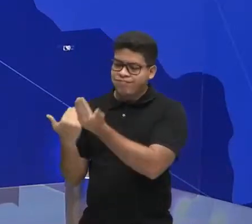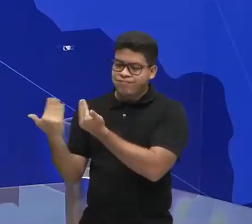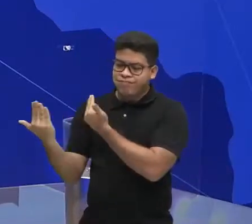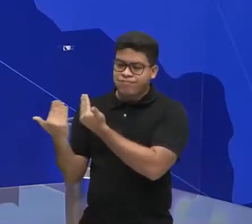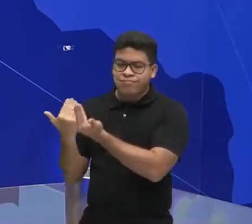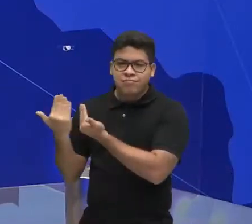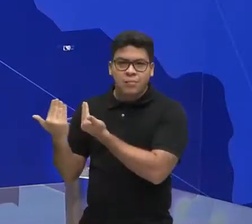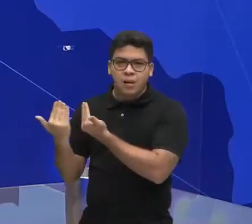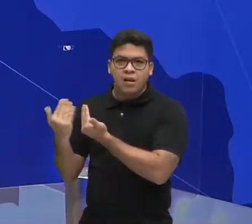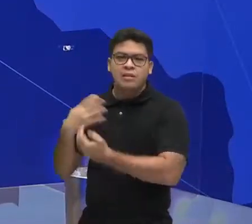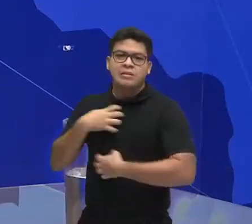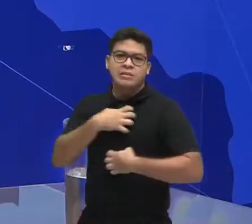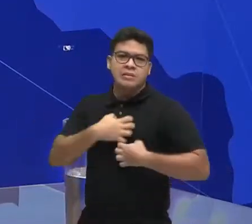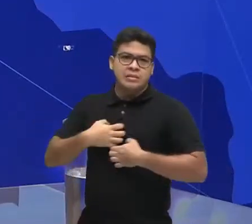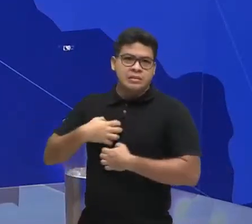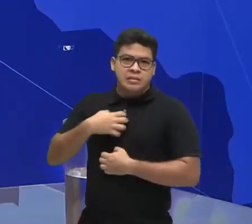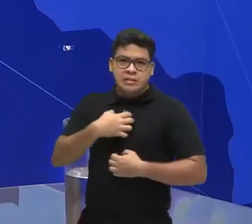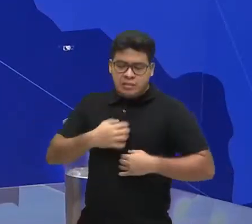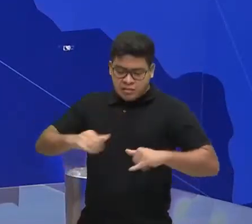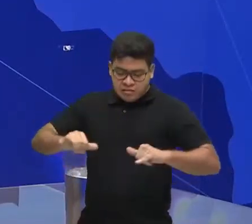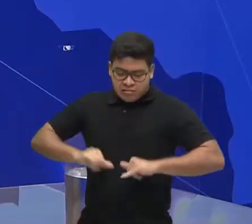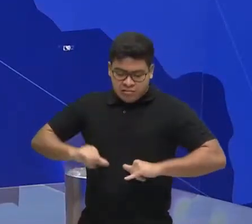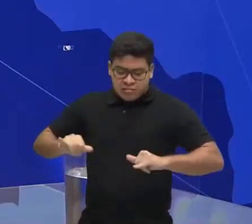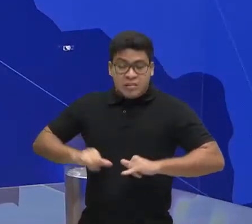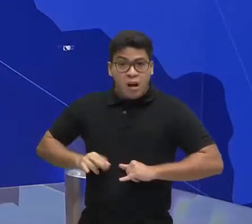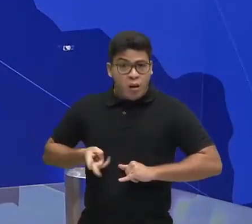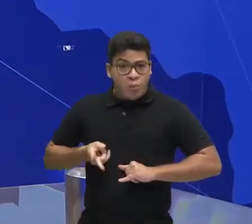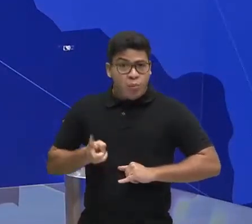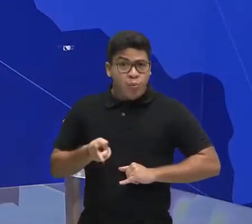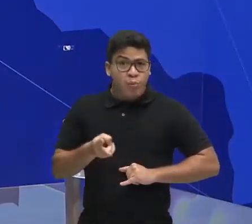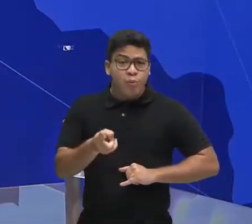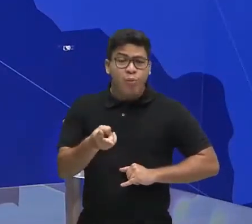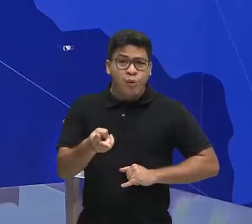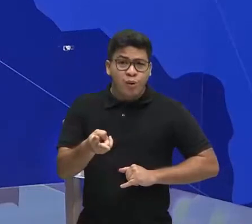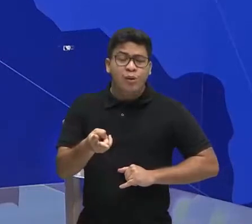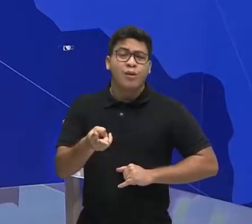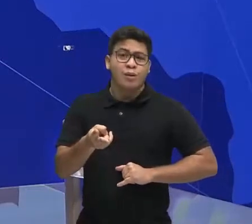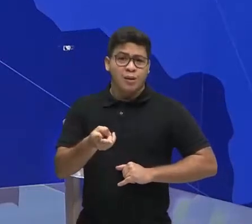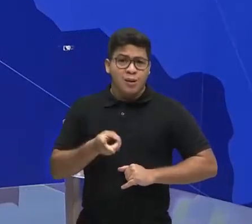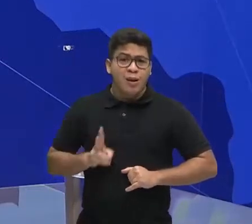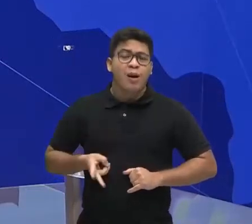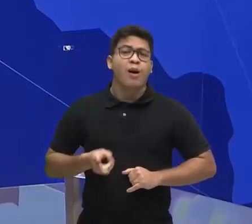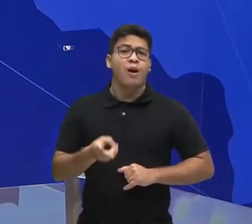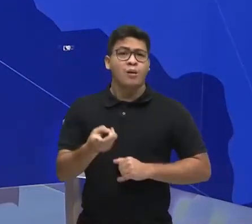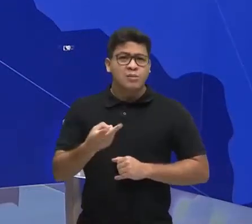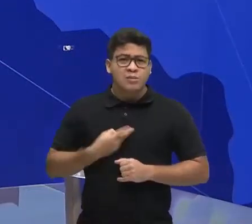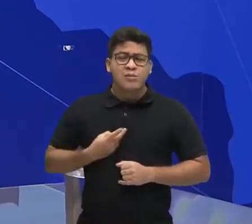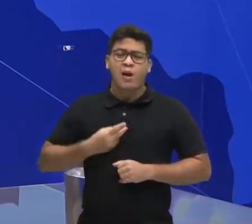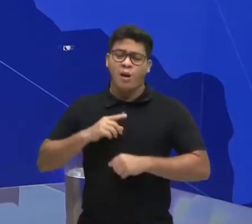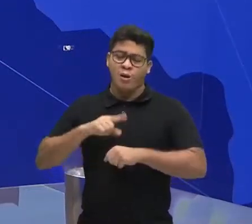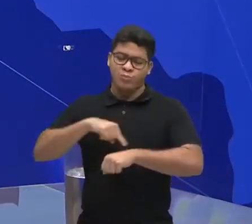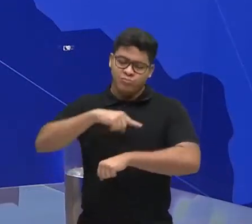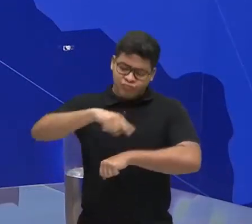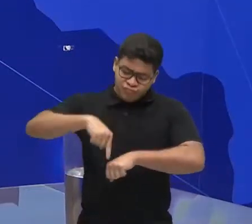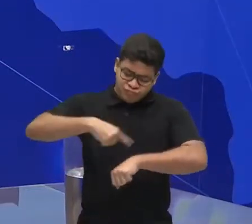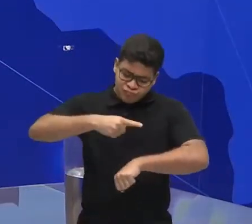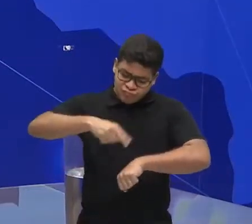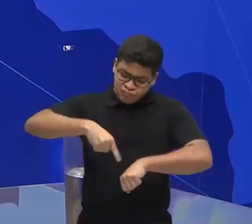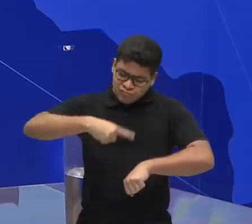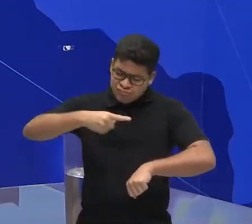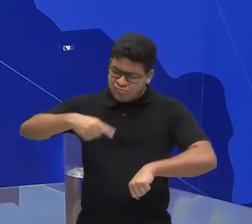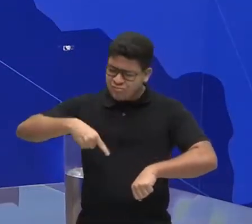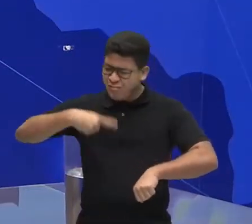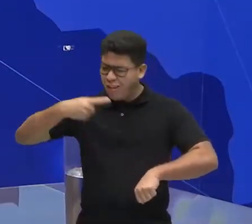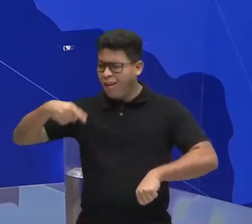ajudar. Então, o sofrimento, quando ele vem dessa maneira mais adoecida, que é essa maneira que demora mais tempo, ele vem contando essas